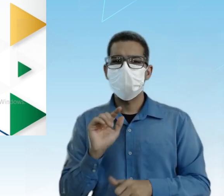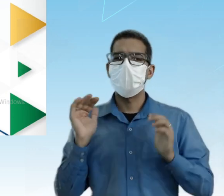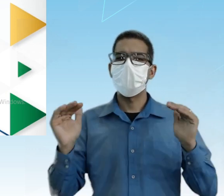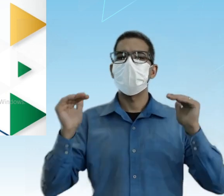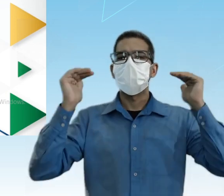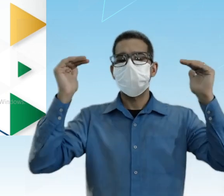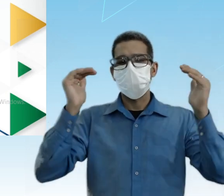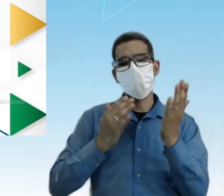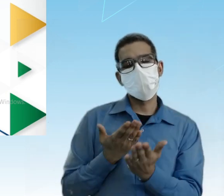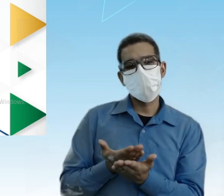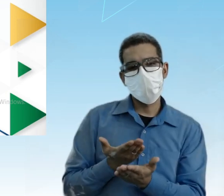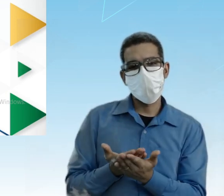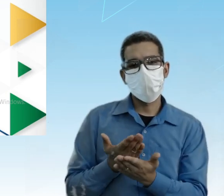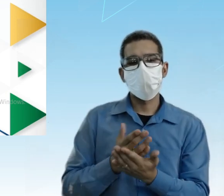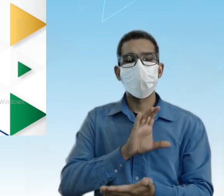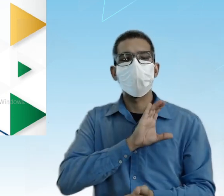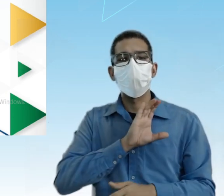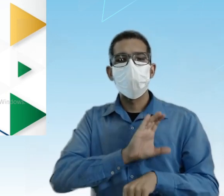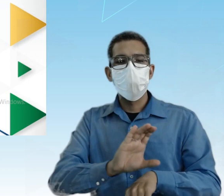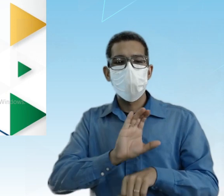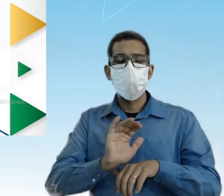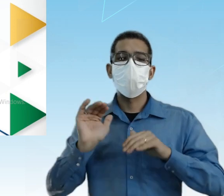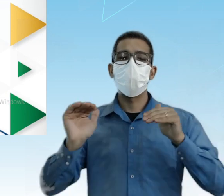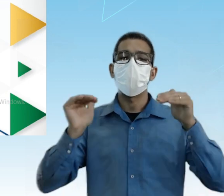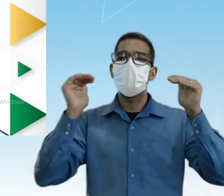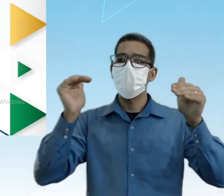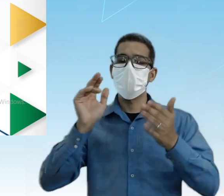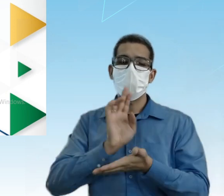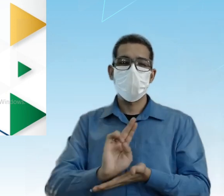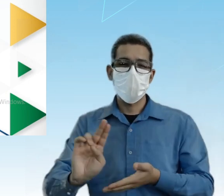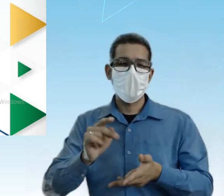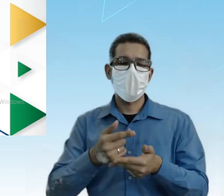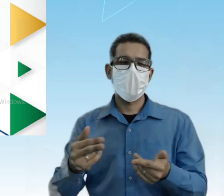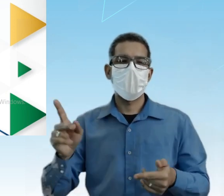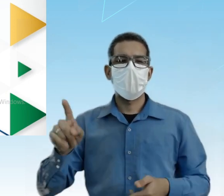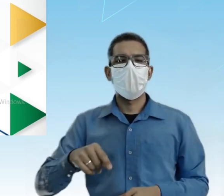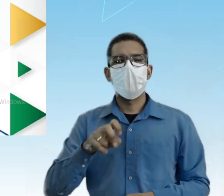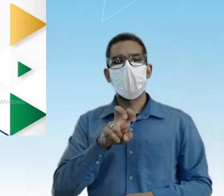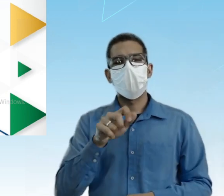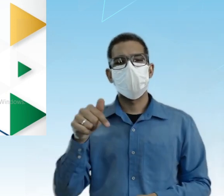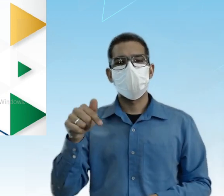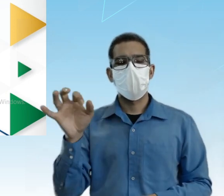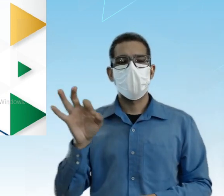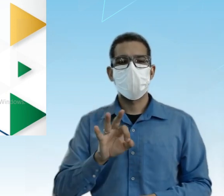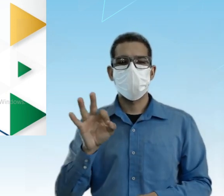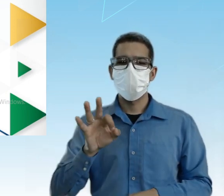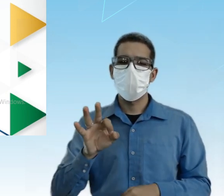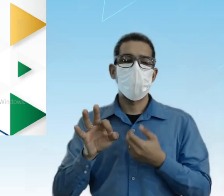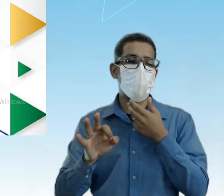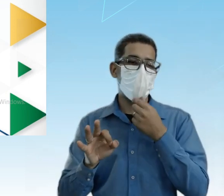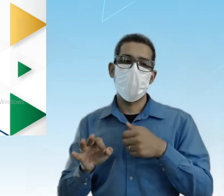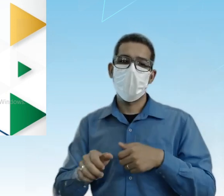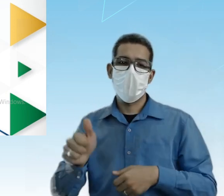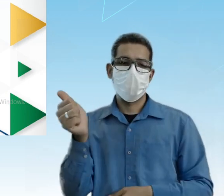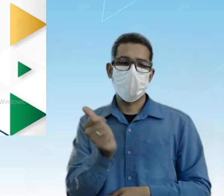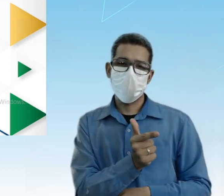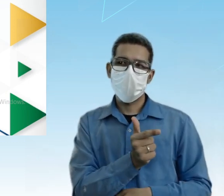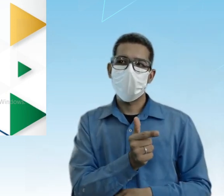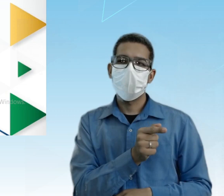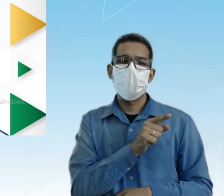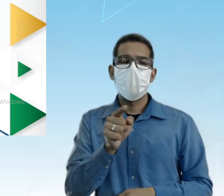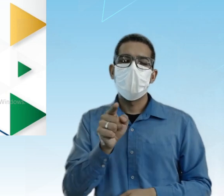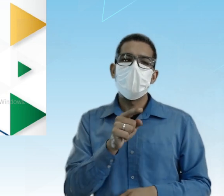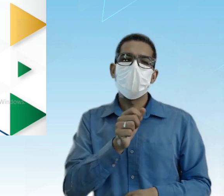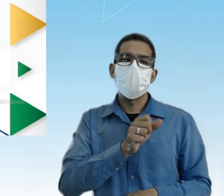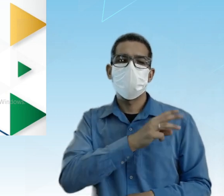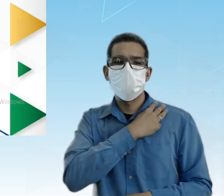as universidades, os cursos superiores. Ela está em torno de 57% a mais do que o homem, que eles param